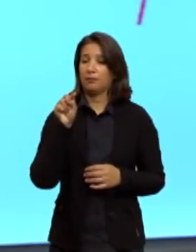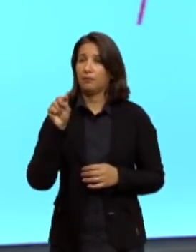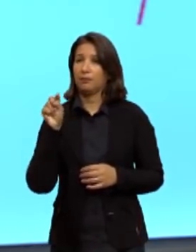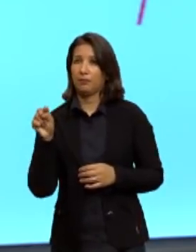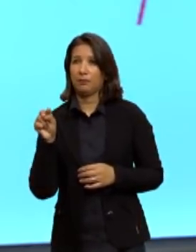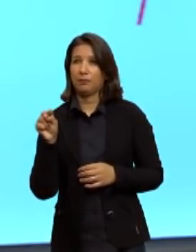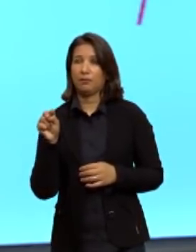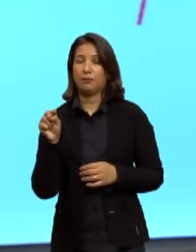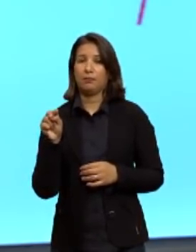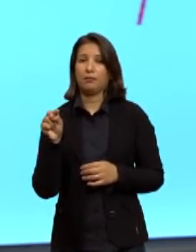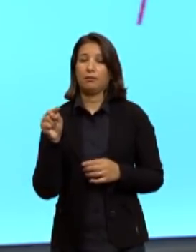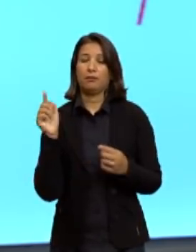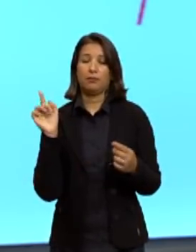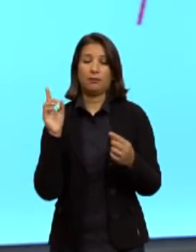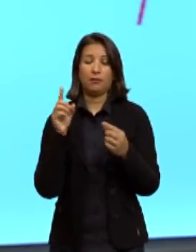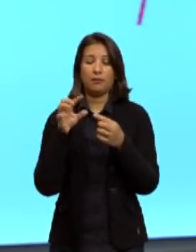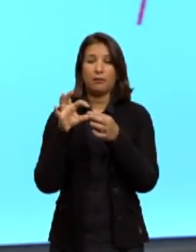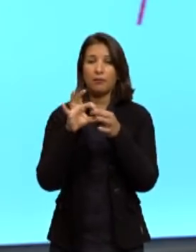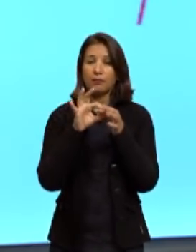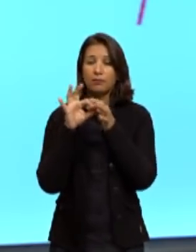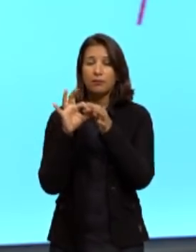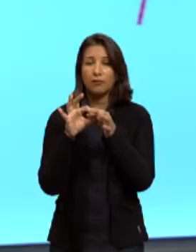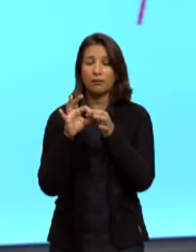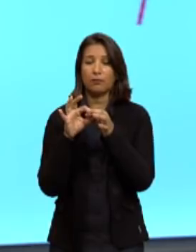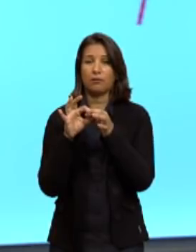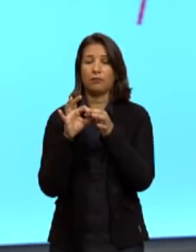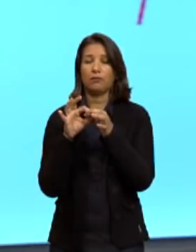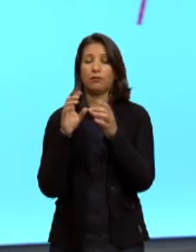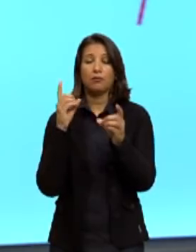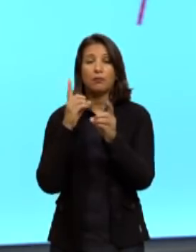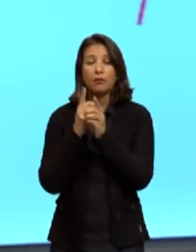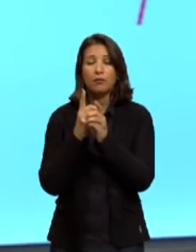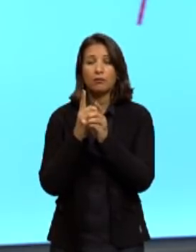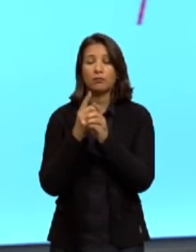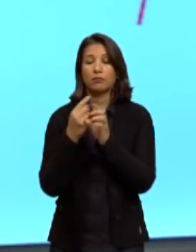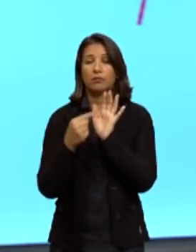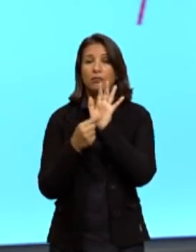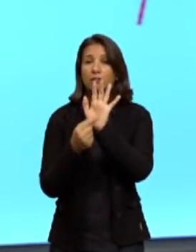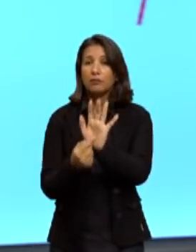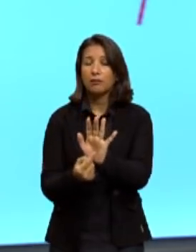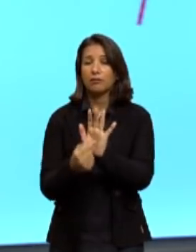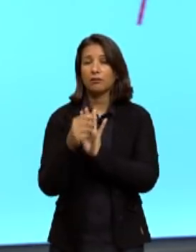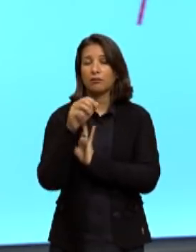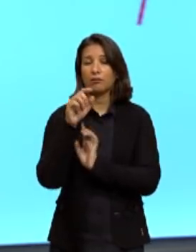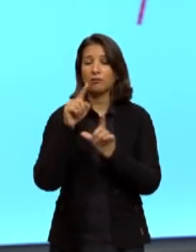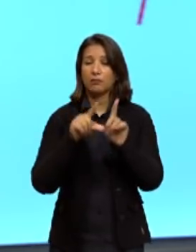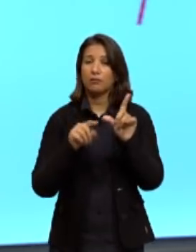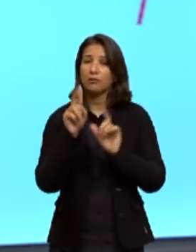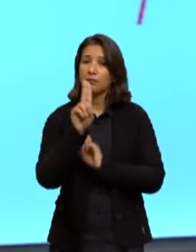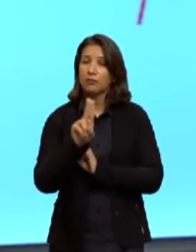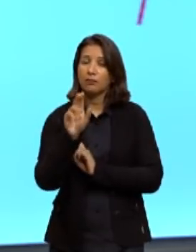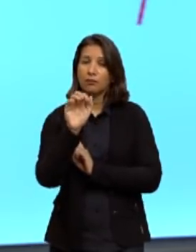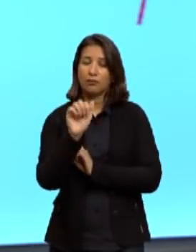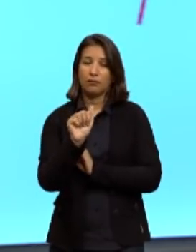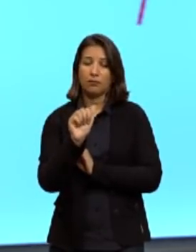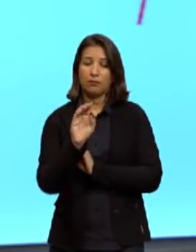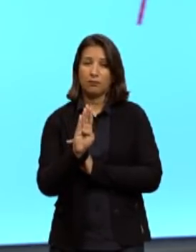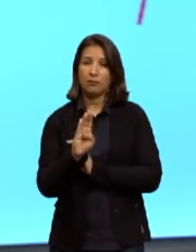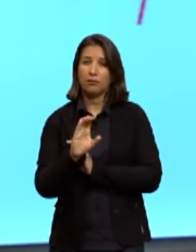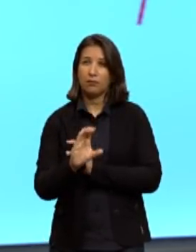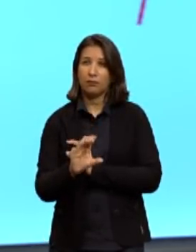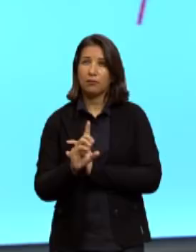intersecção tá assinalado e cada ponto da intersecção está indicado com a letra a então essa